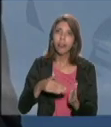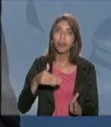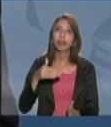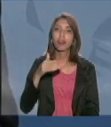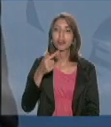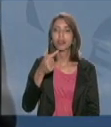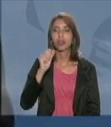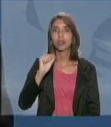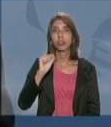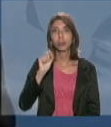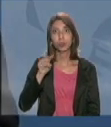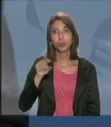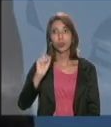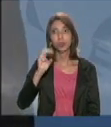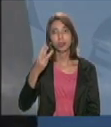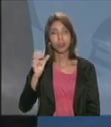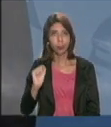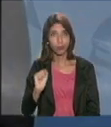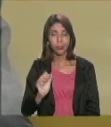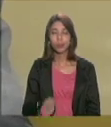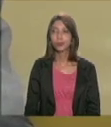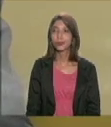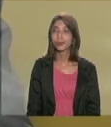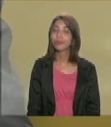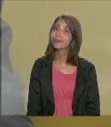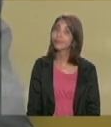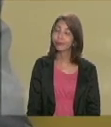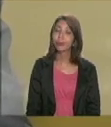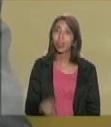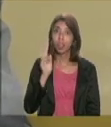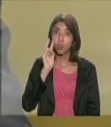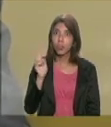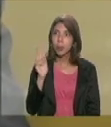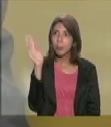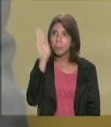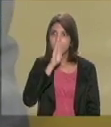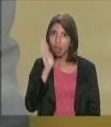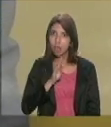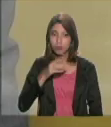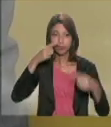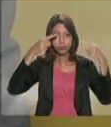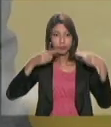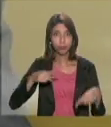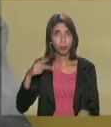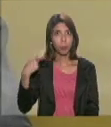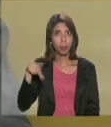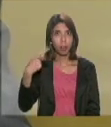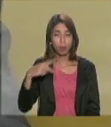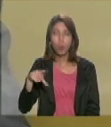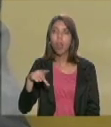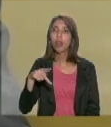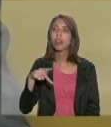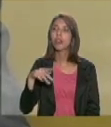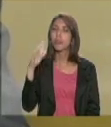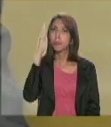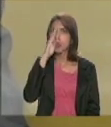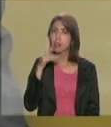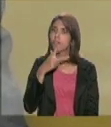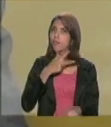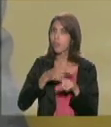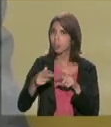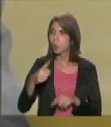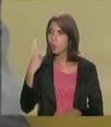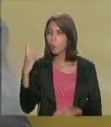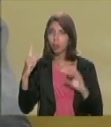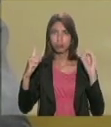em 78.838. Olha, eu vi Brasil e Paraguai. O Brasil ganhou de